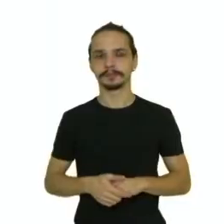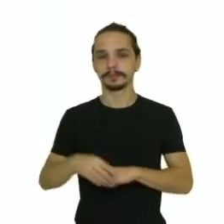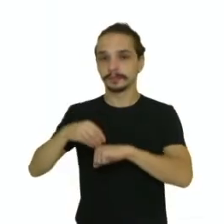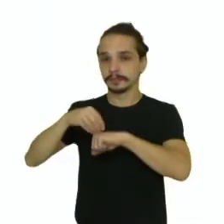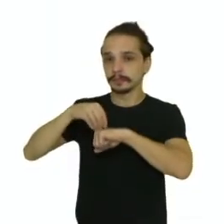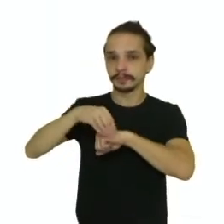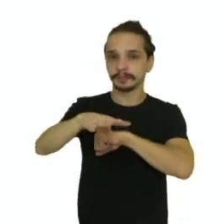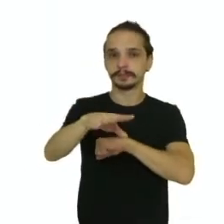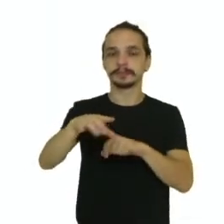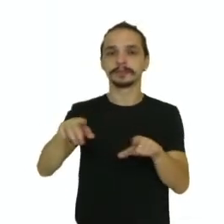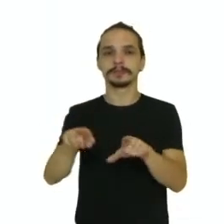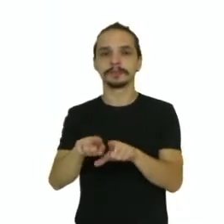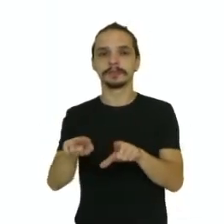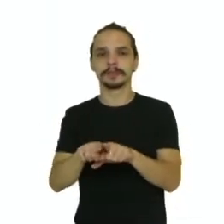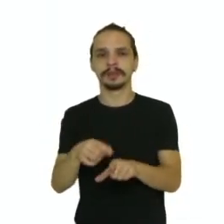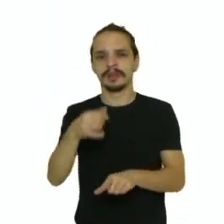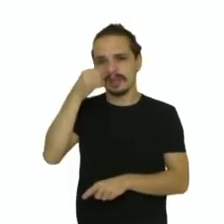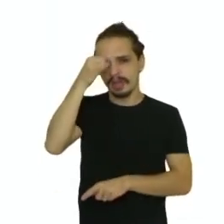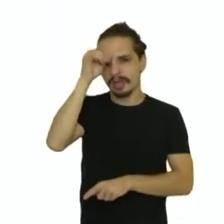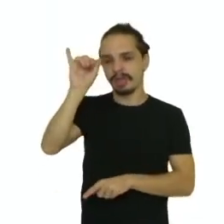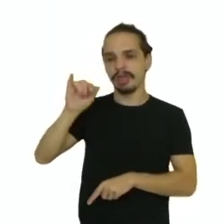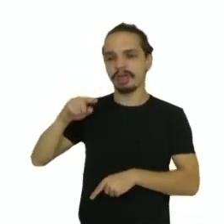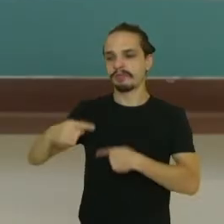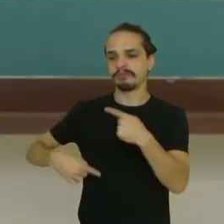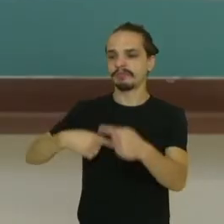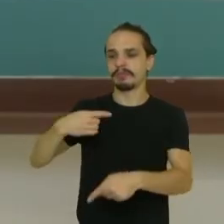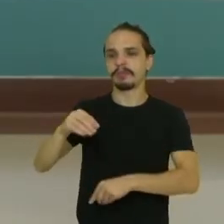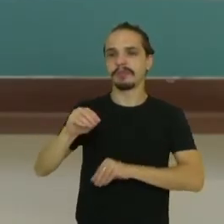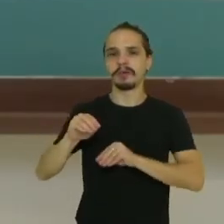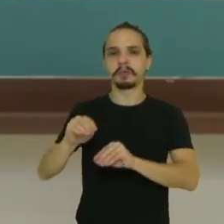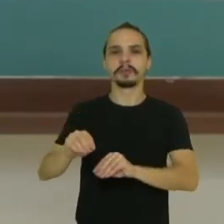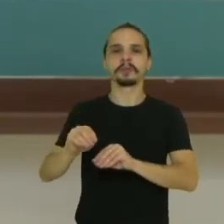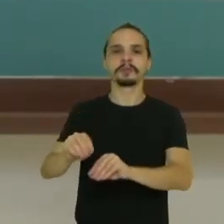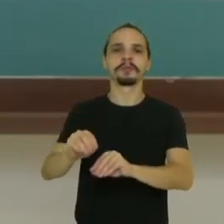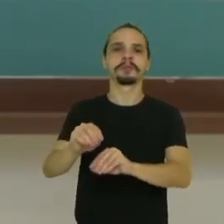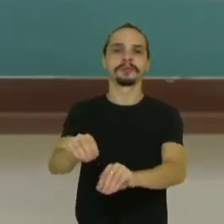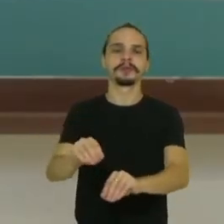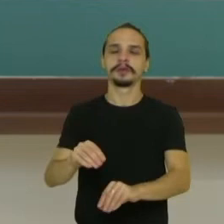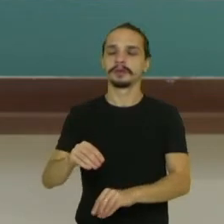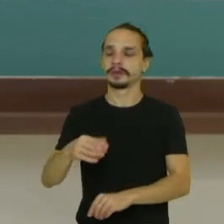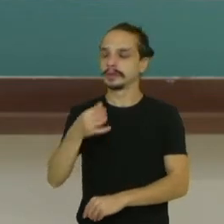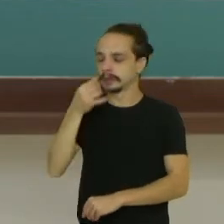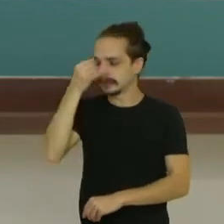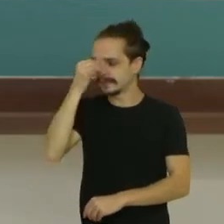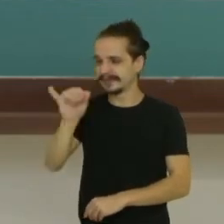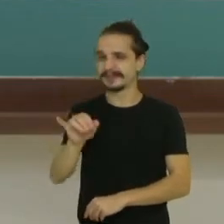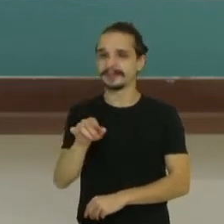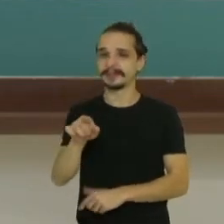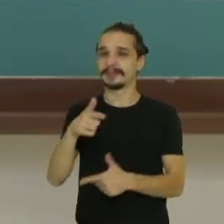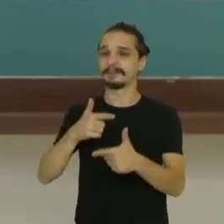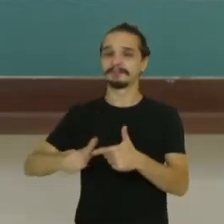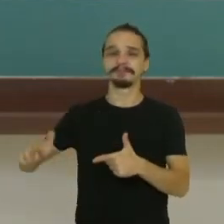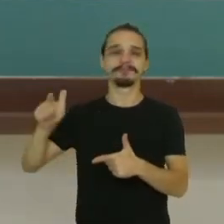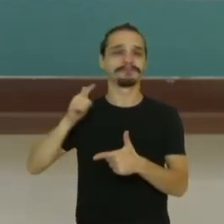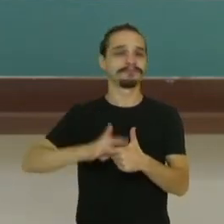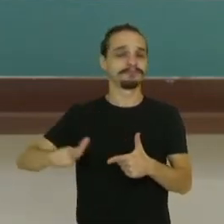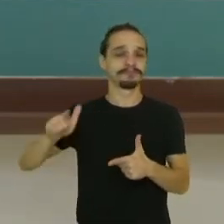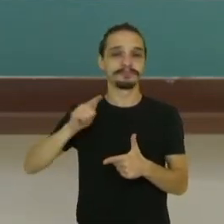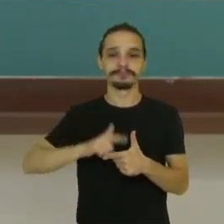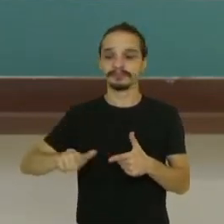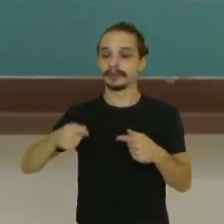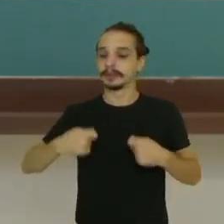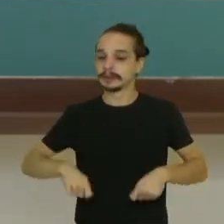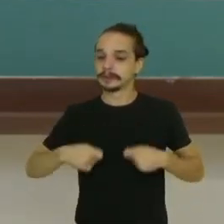importante em Evite a procrastinação isso é um problemão e a gente precisa